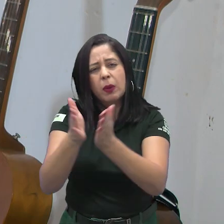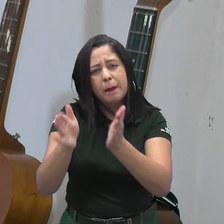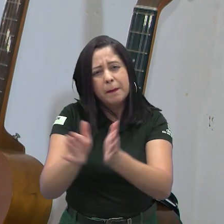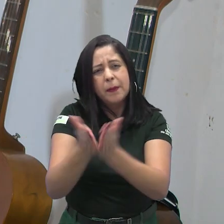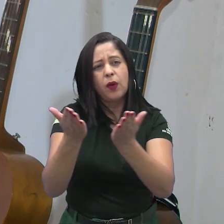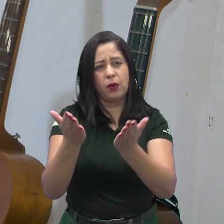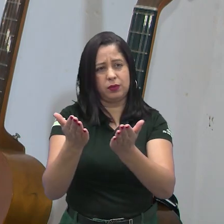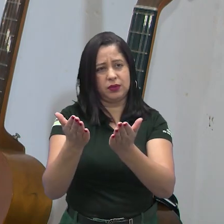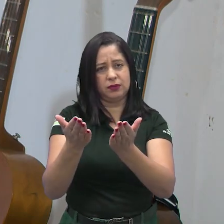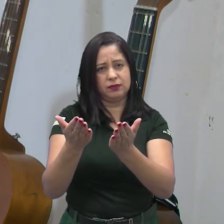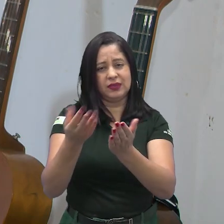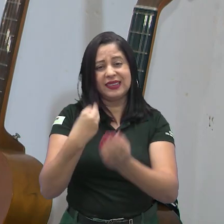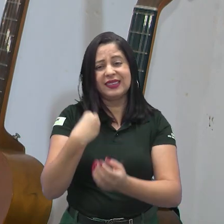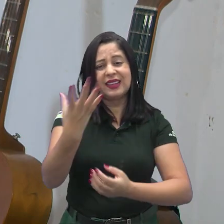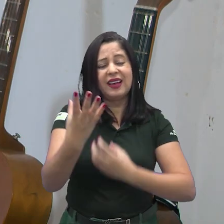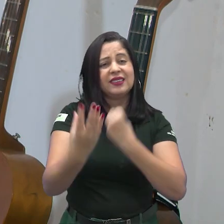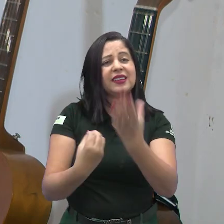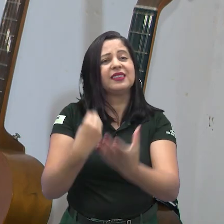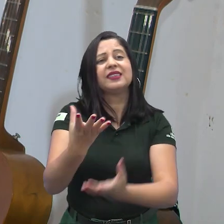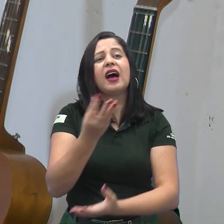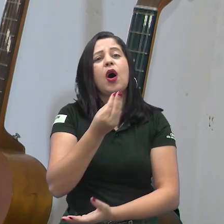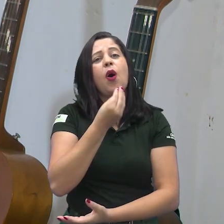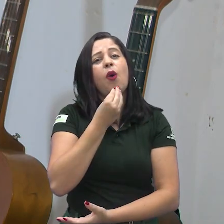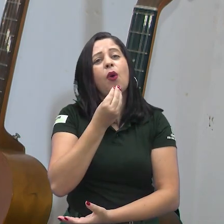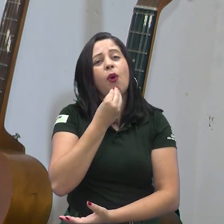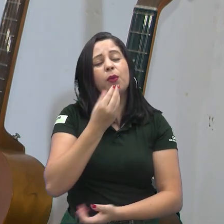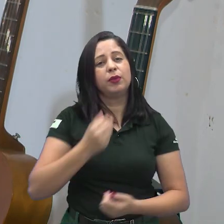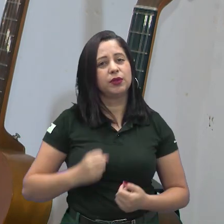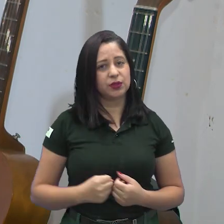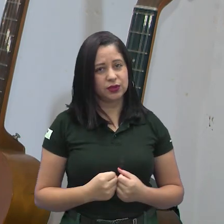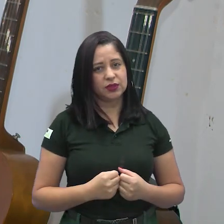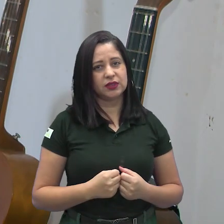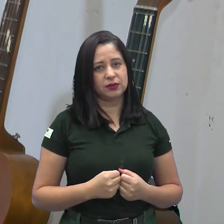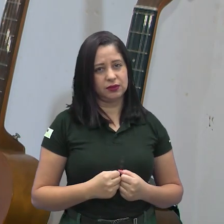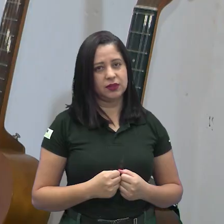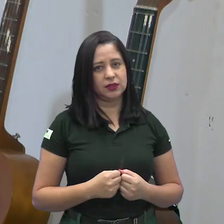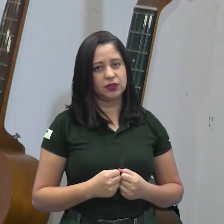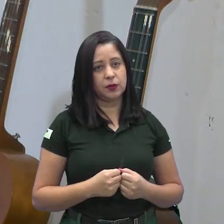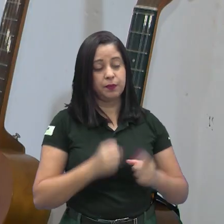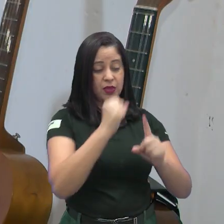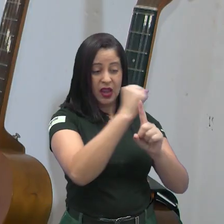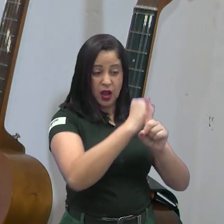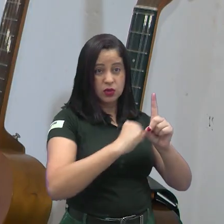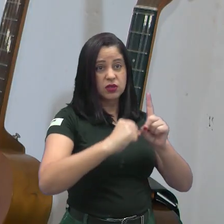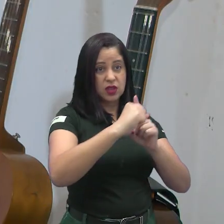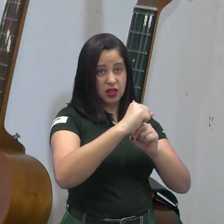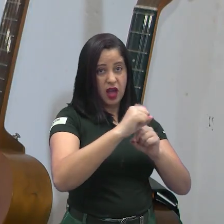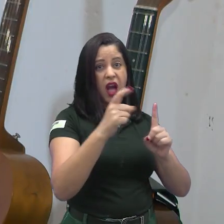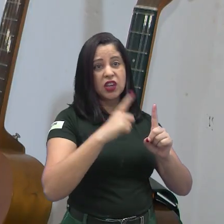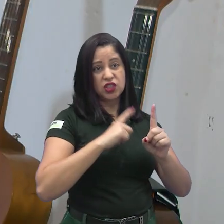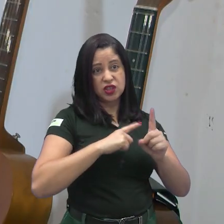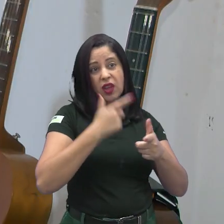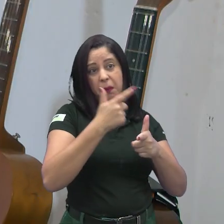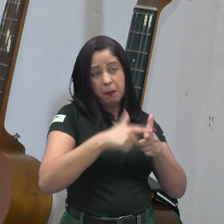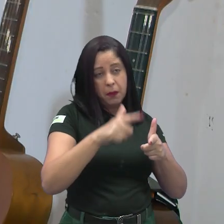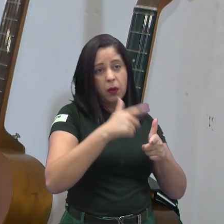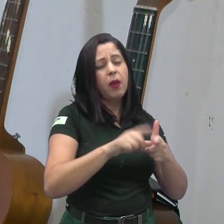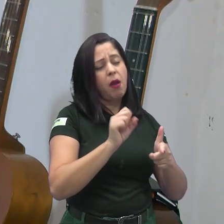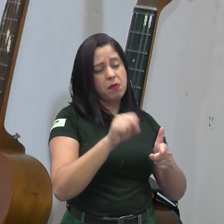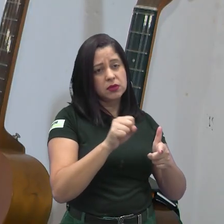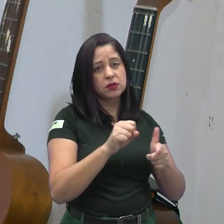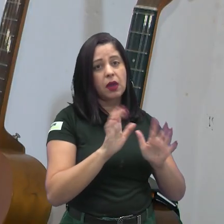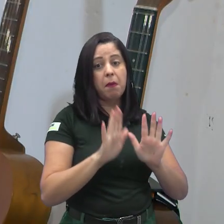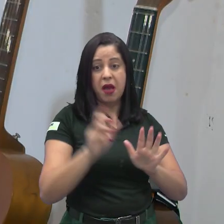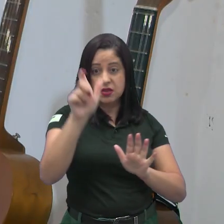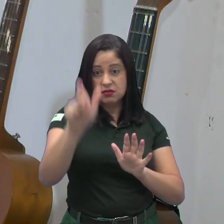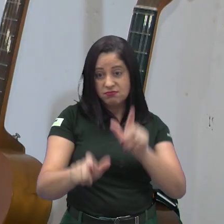para que eles tenham acesso, né, assim como toda a sociedade tem, eles terem também, né, essa oportunidade